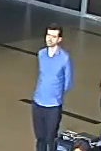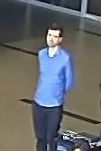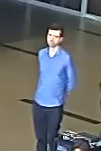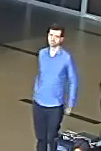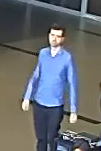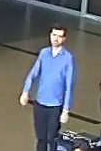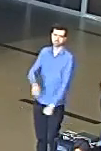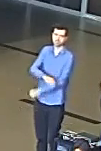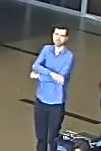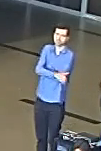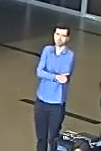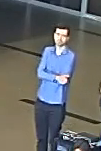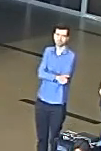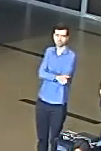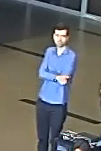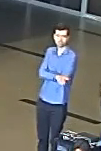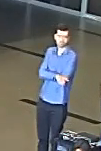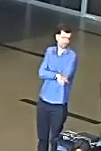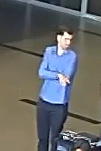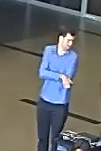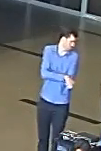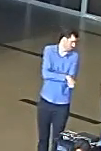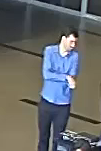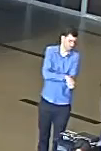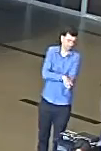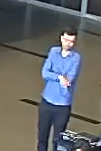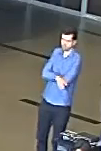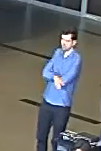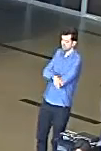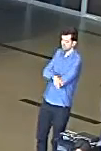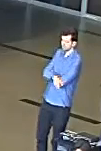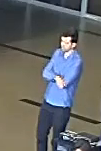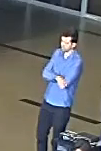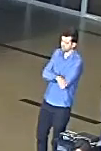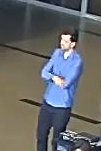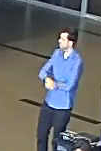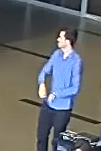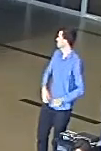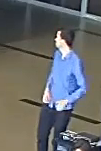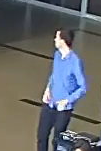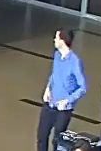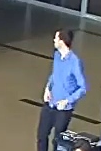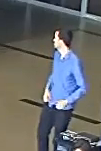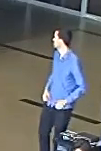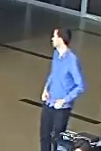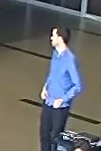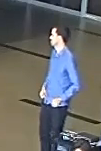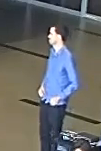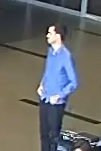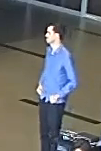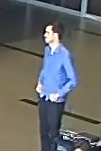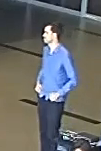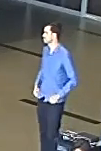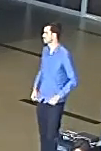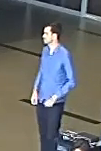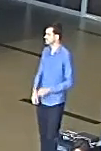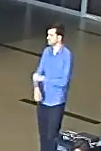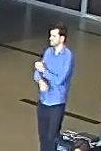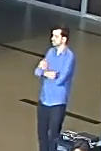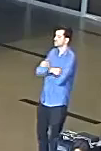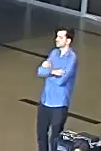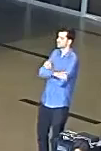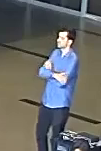com elevador para os urbanos não sei se todos né mas pelo menos tem uma parte boa e o Decreto que foi